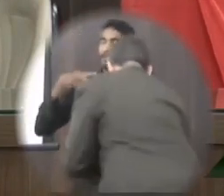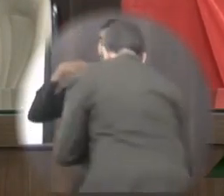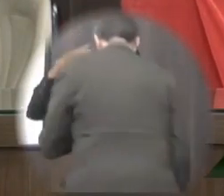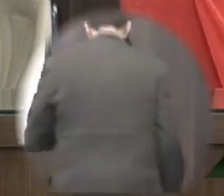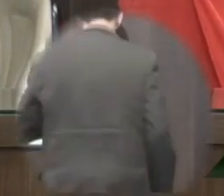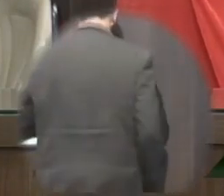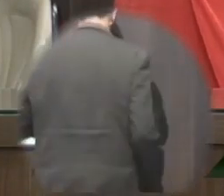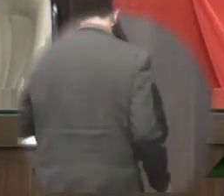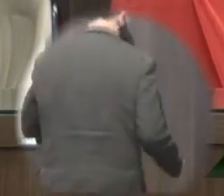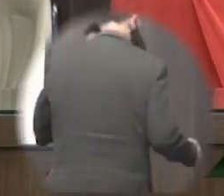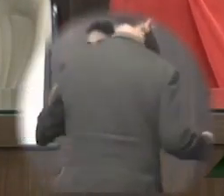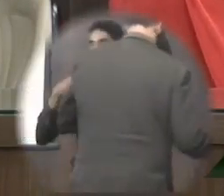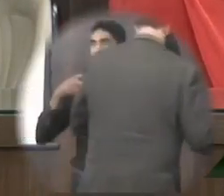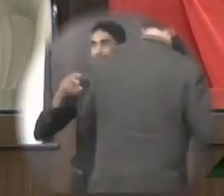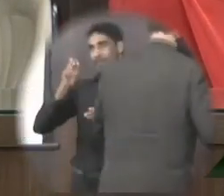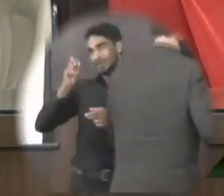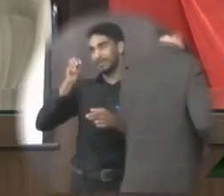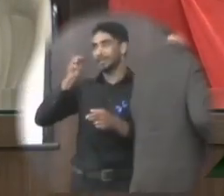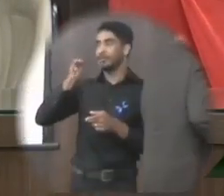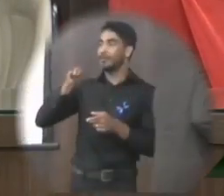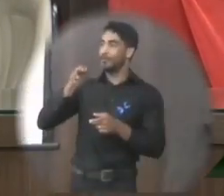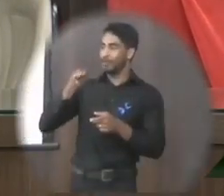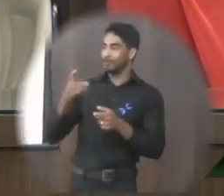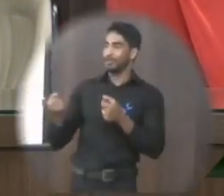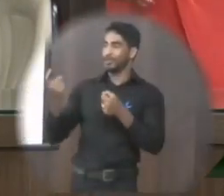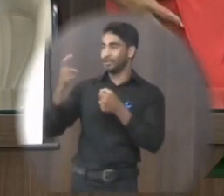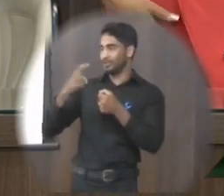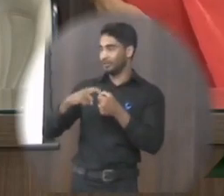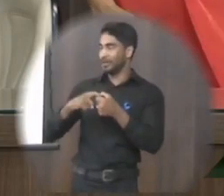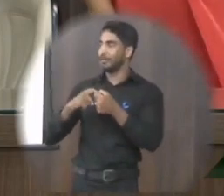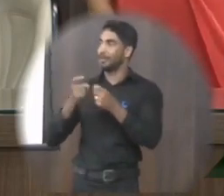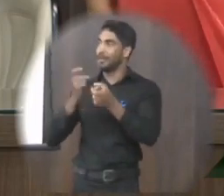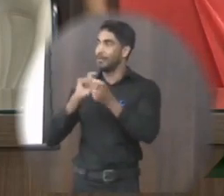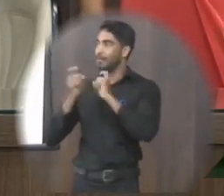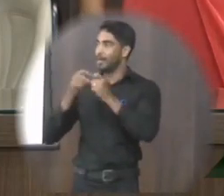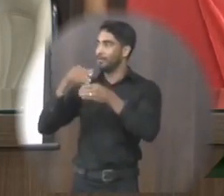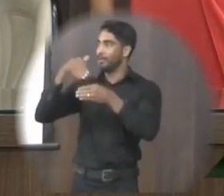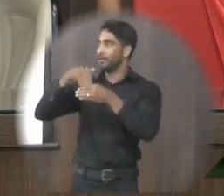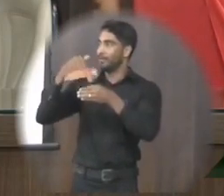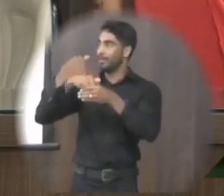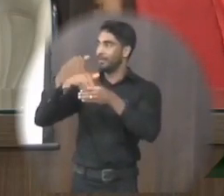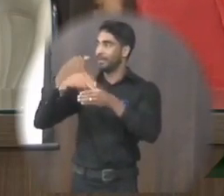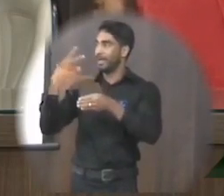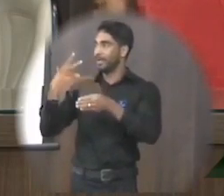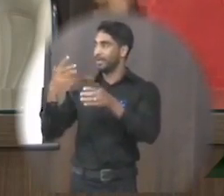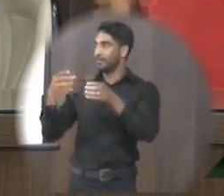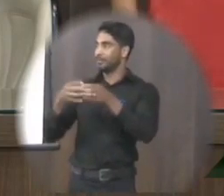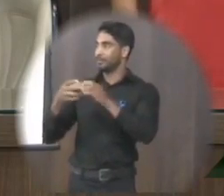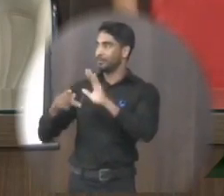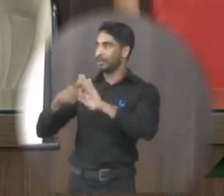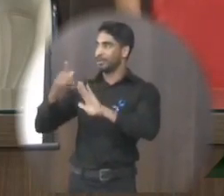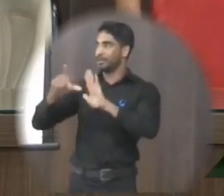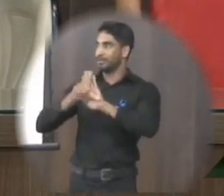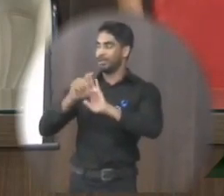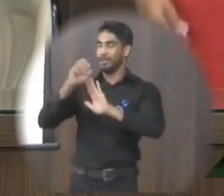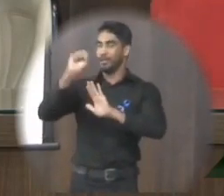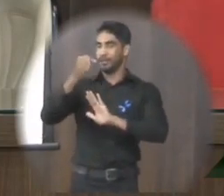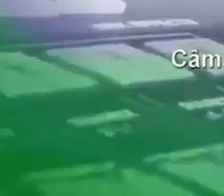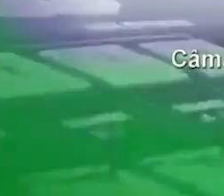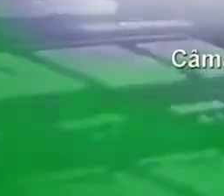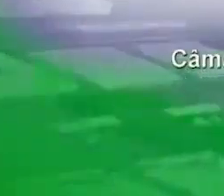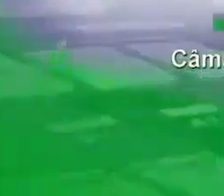para uma extraordinária, dentro de 5 minutos, para a gente retornar aqui e votar já o segundo turno do projeto de lei